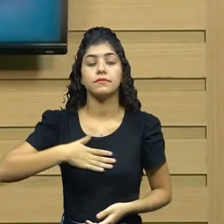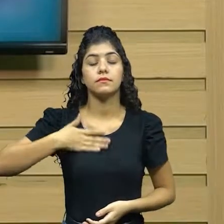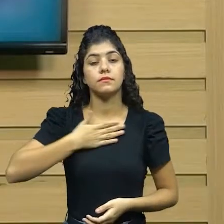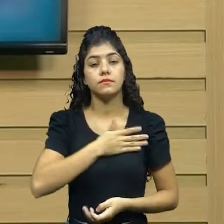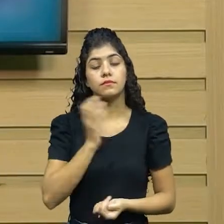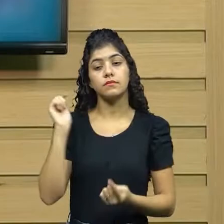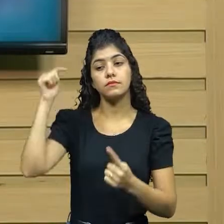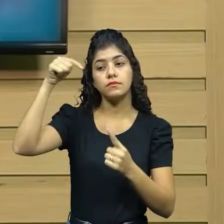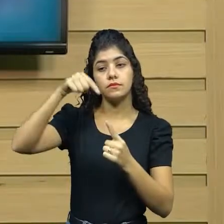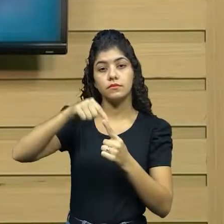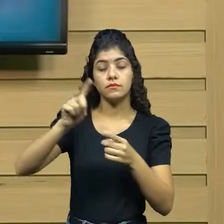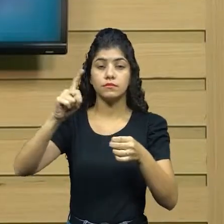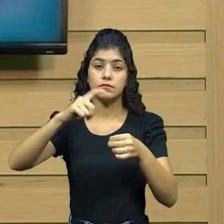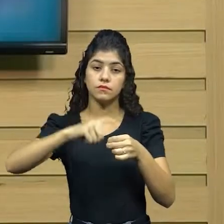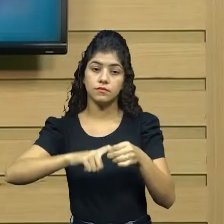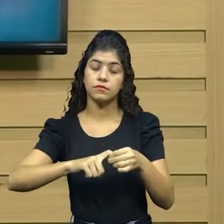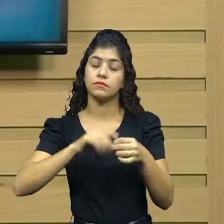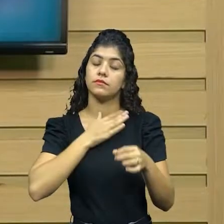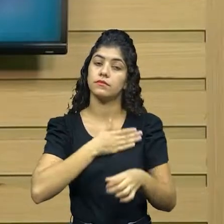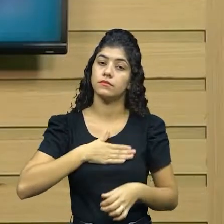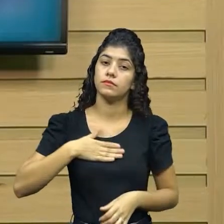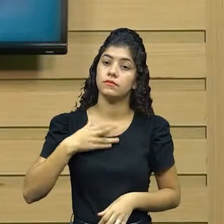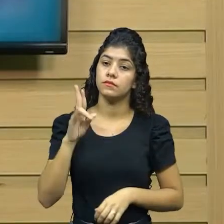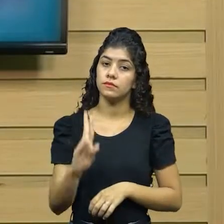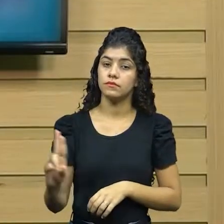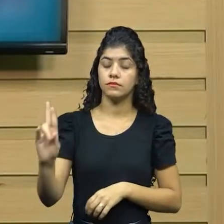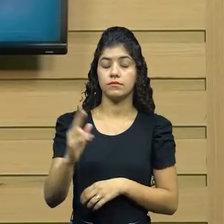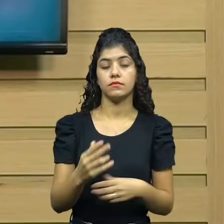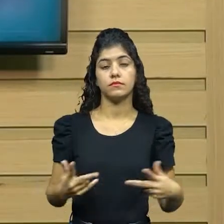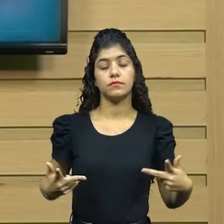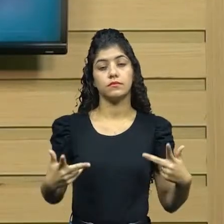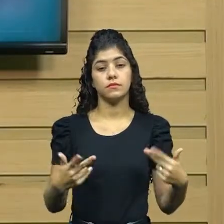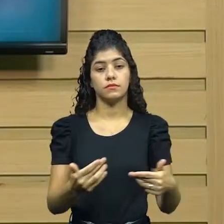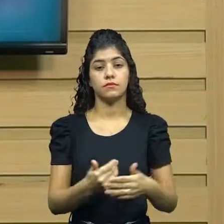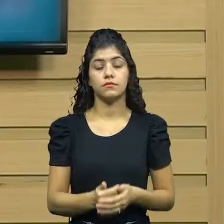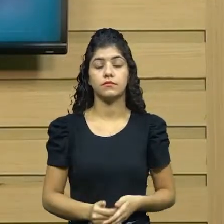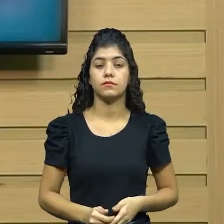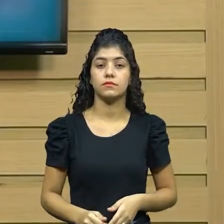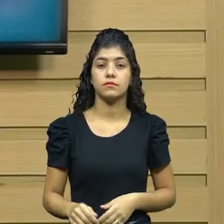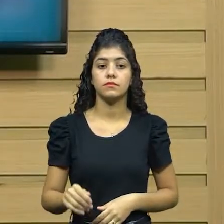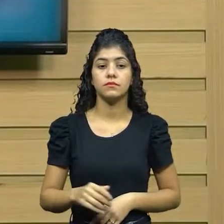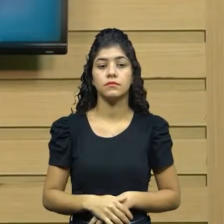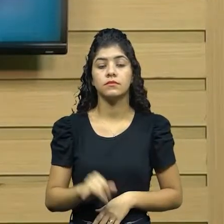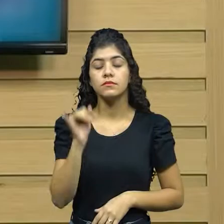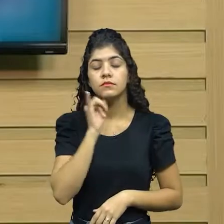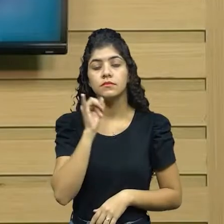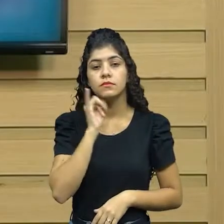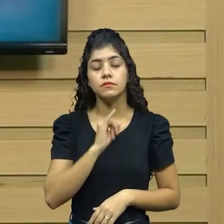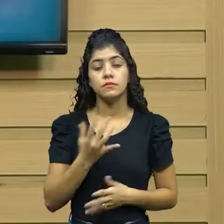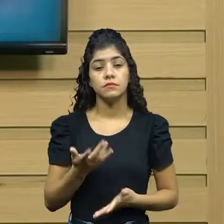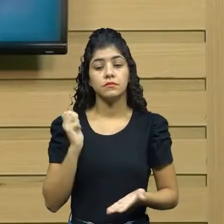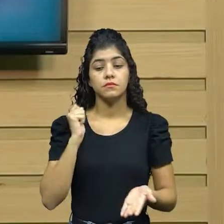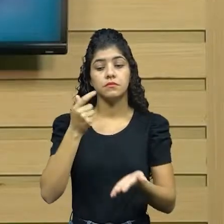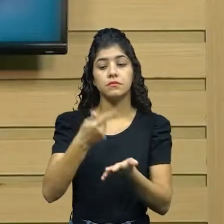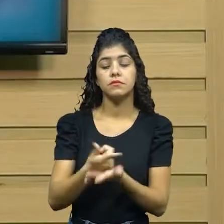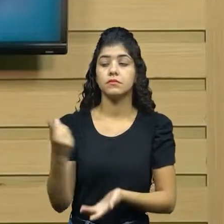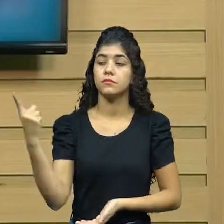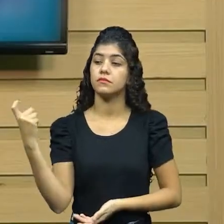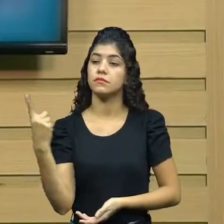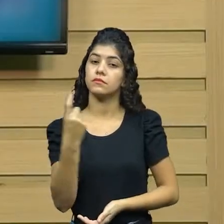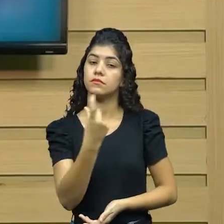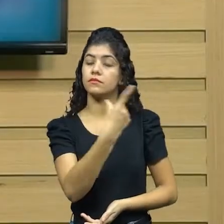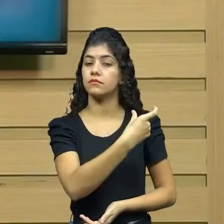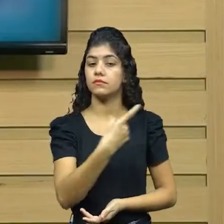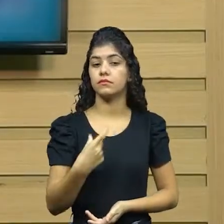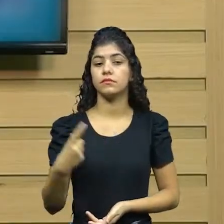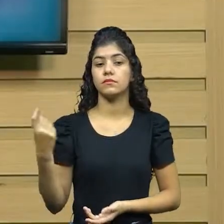de voltarem a consumir o mesmo produto. Vou dar um exemplo bem claro. Se eu compro um perfume e me atraí para